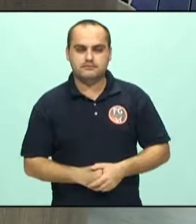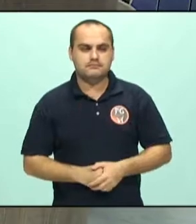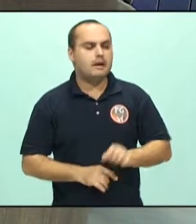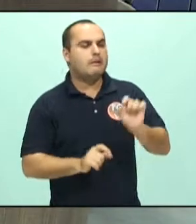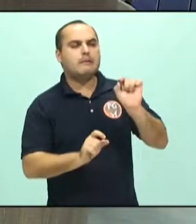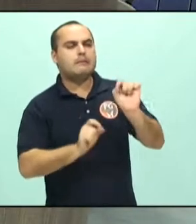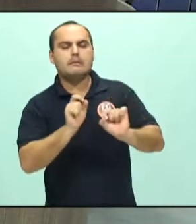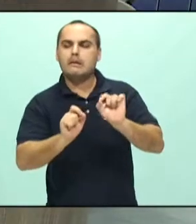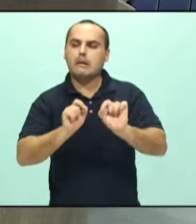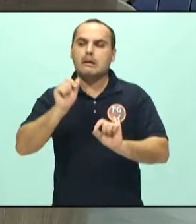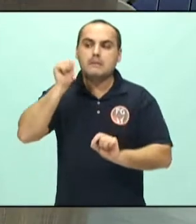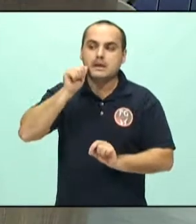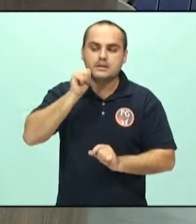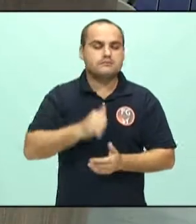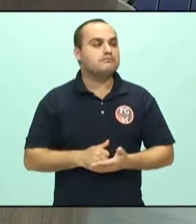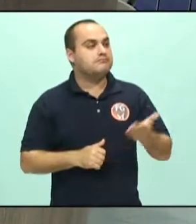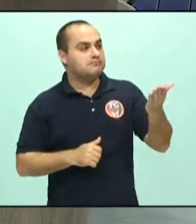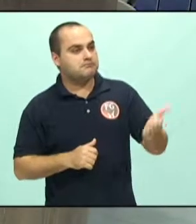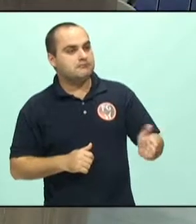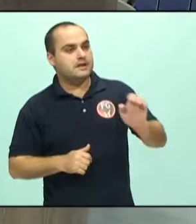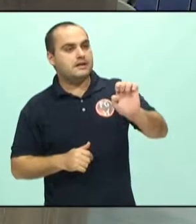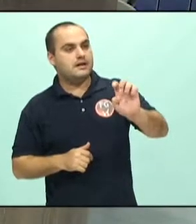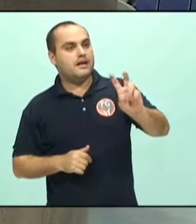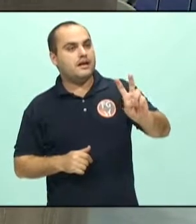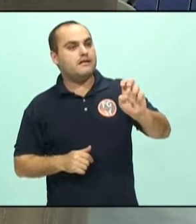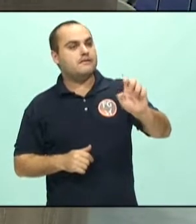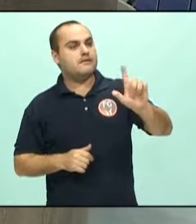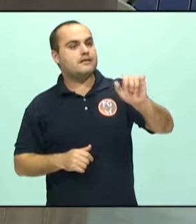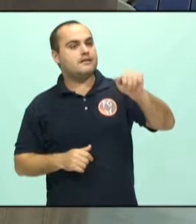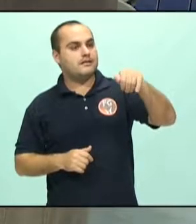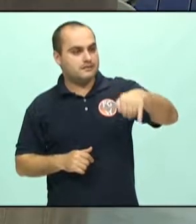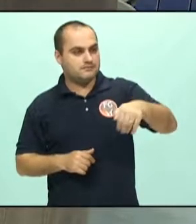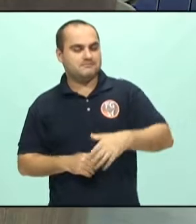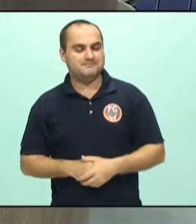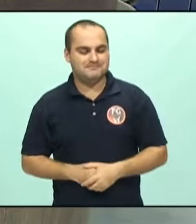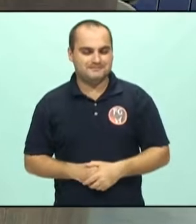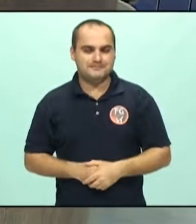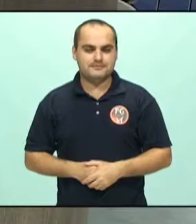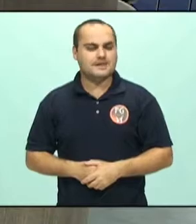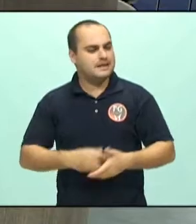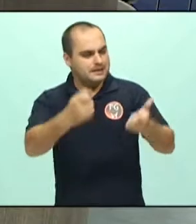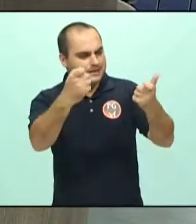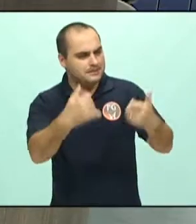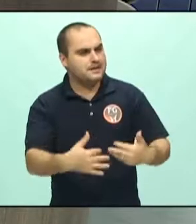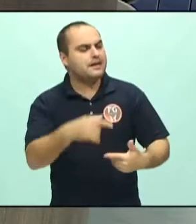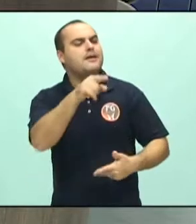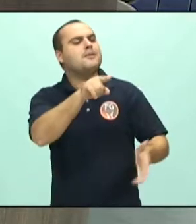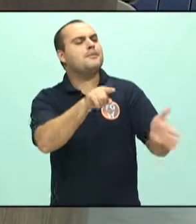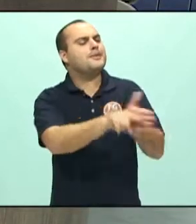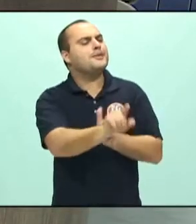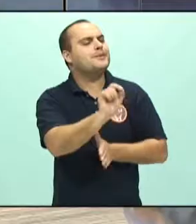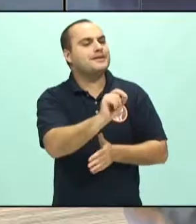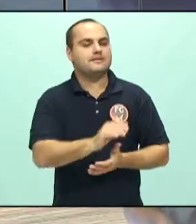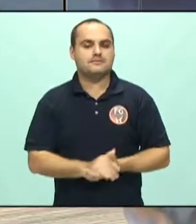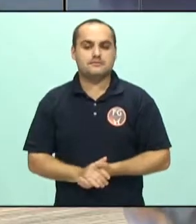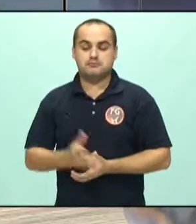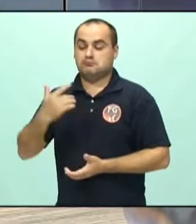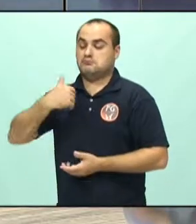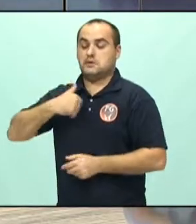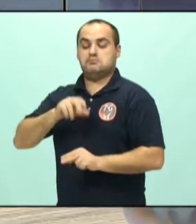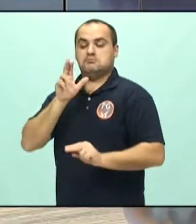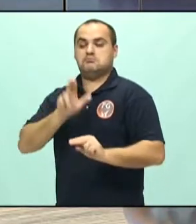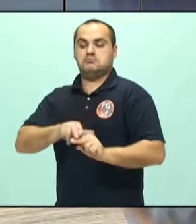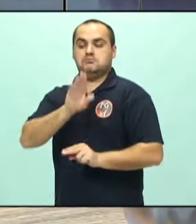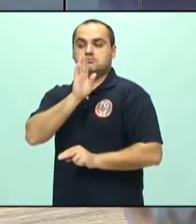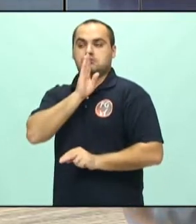aqui conosco. Evelyn, conta pra gente o que você perguntou. Eu, assim, como eu estava apresentando, eu estava sentada no meu canto e ele